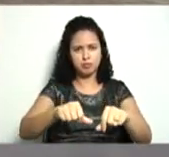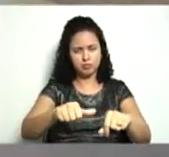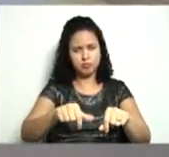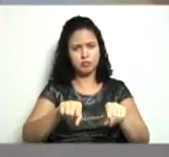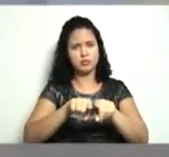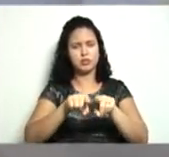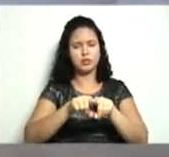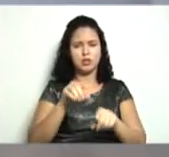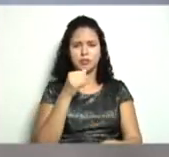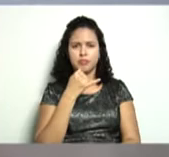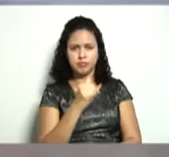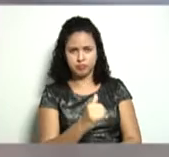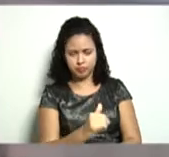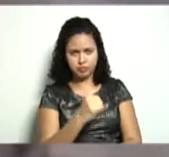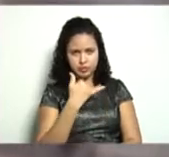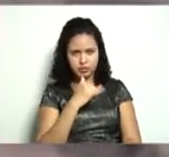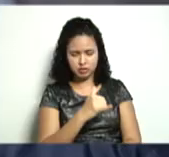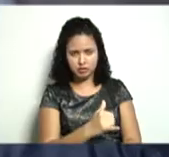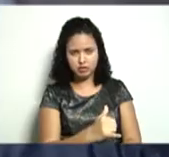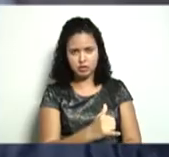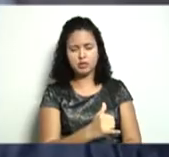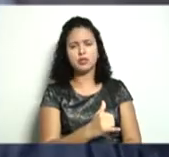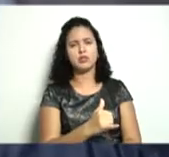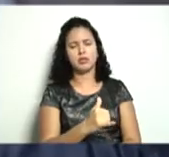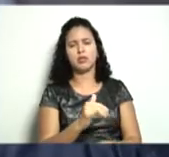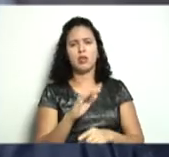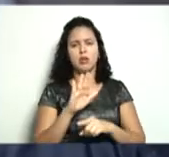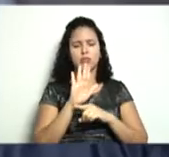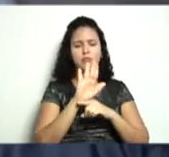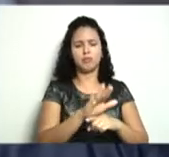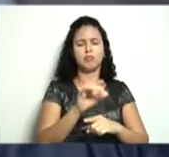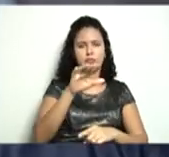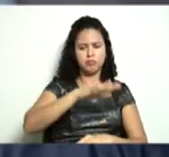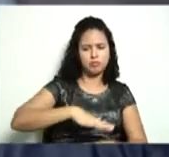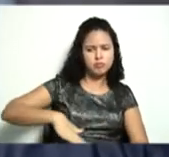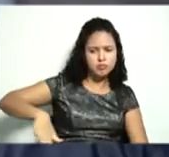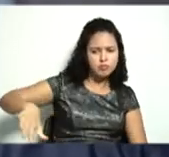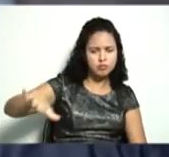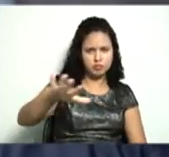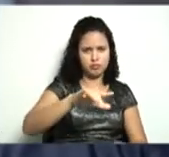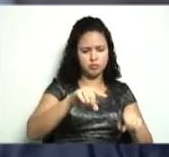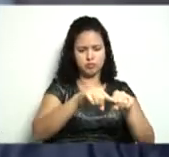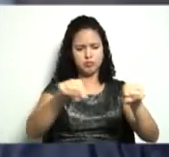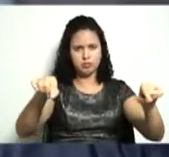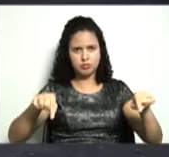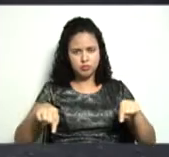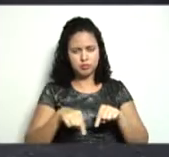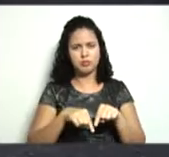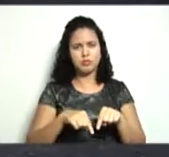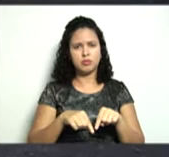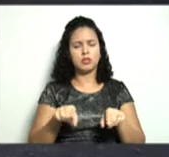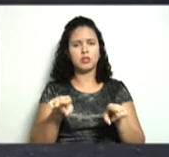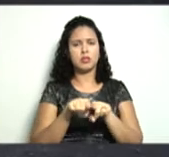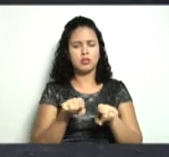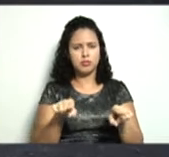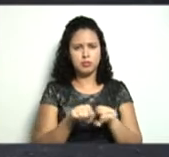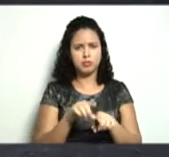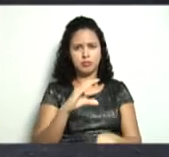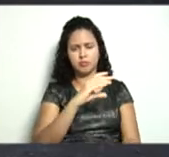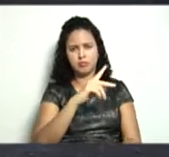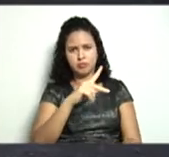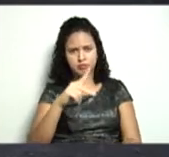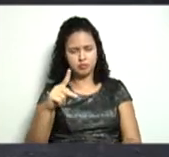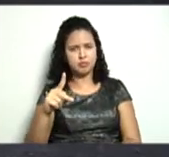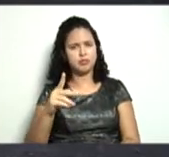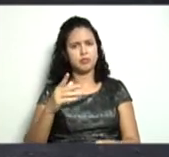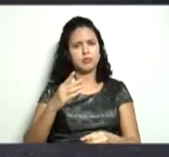de energia elétrica, a qual é a mesma que fornece energia na minha propriedade, também a cooperativismo de